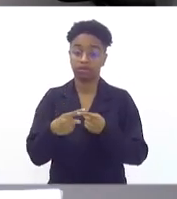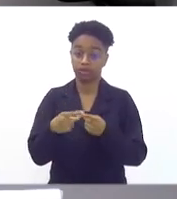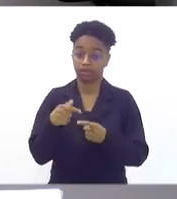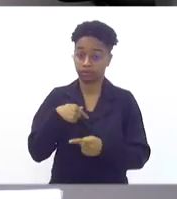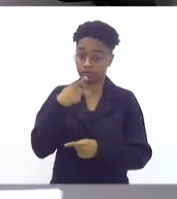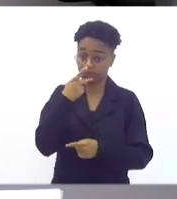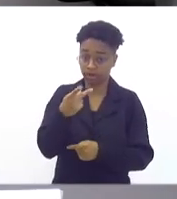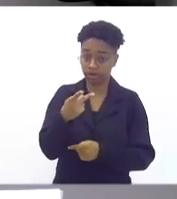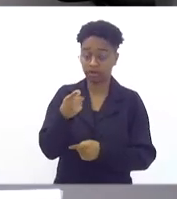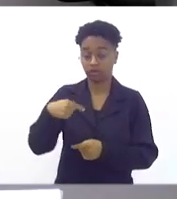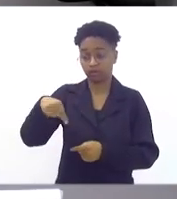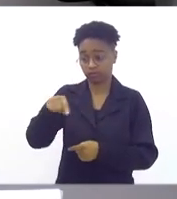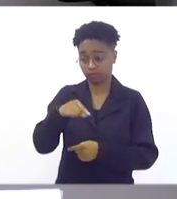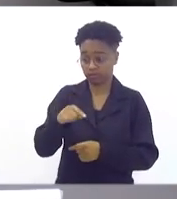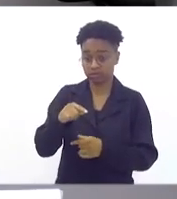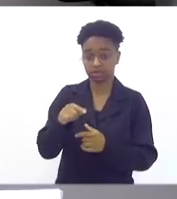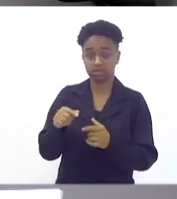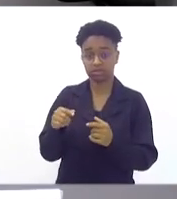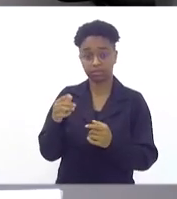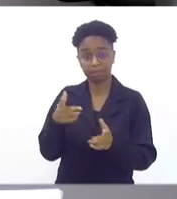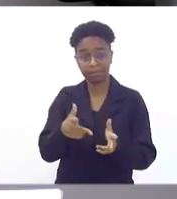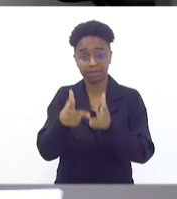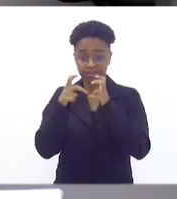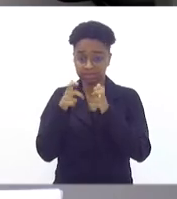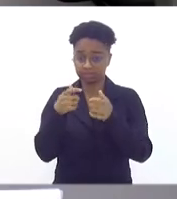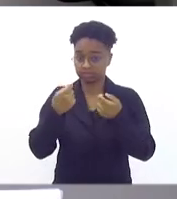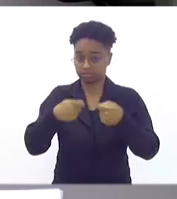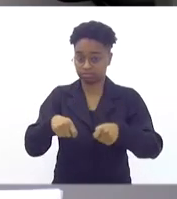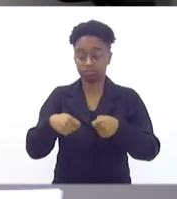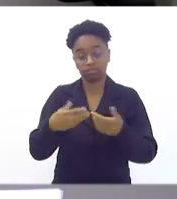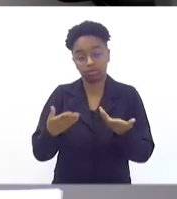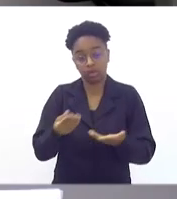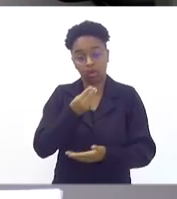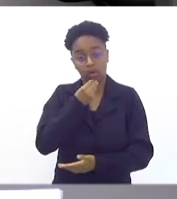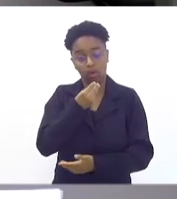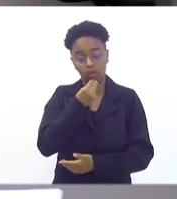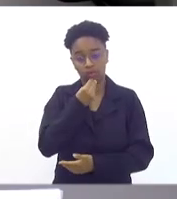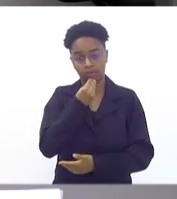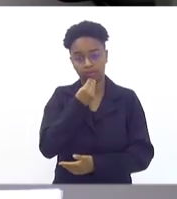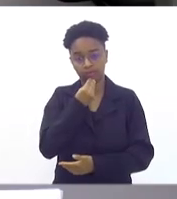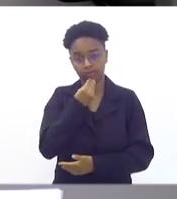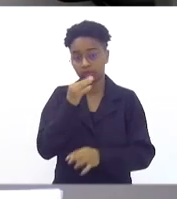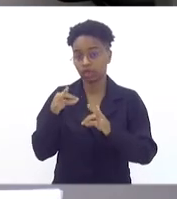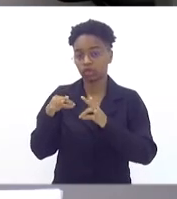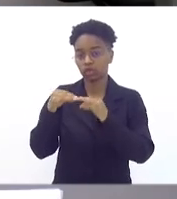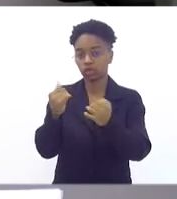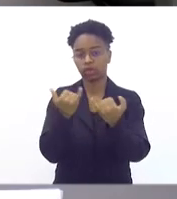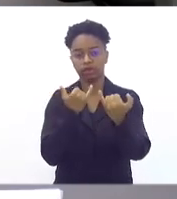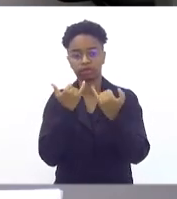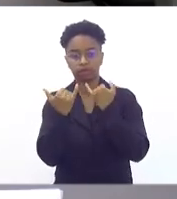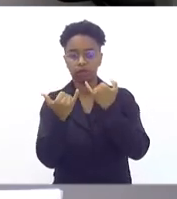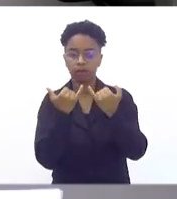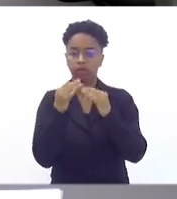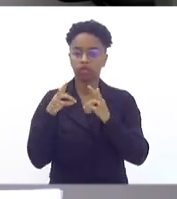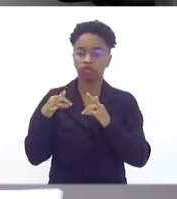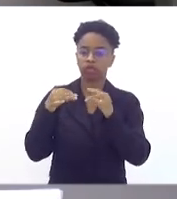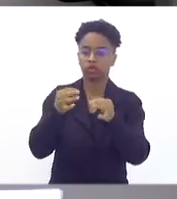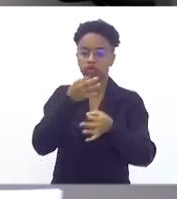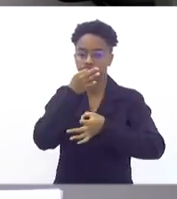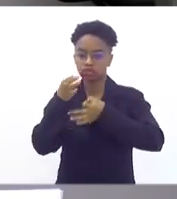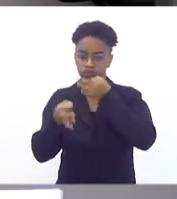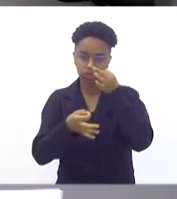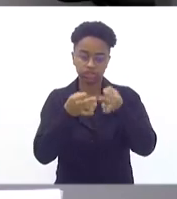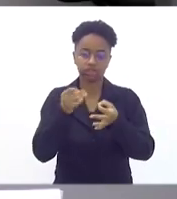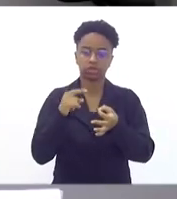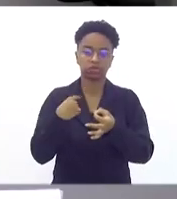eu disse os senhores estão na ponte os senhores estão vendo a demanda e por Óbvio todas as informações todas as sugestões vão ser